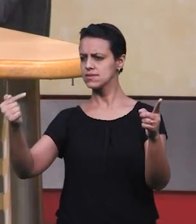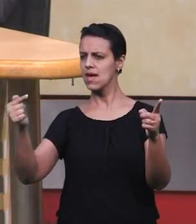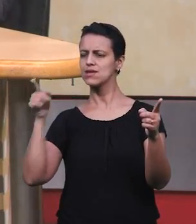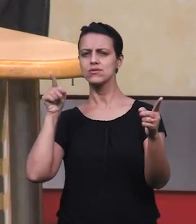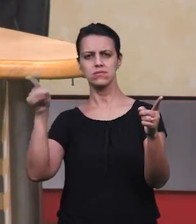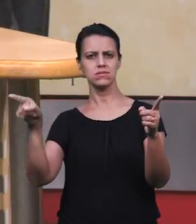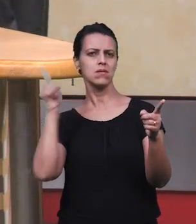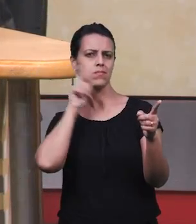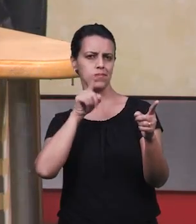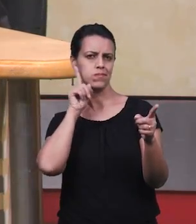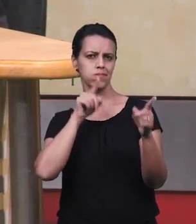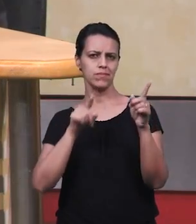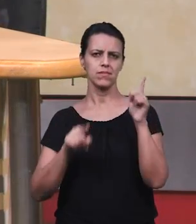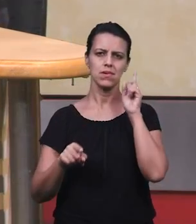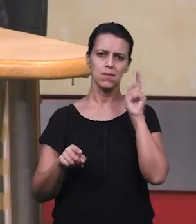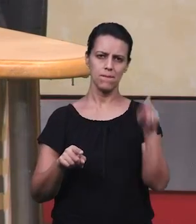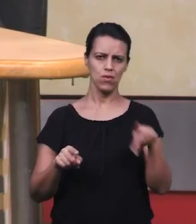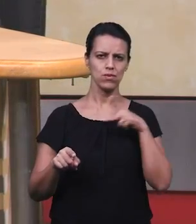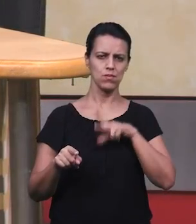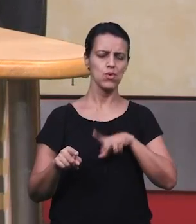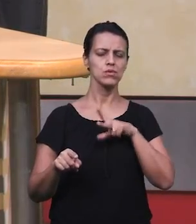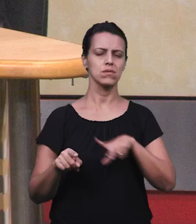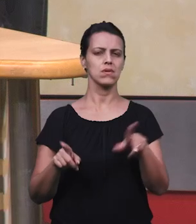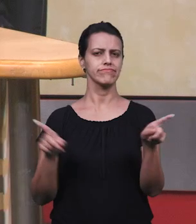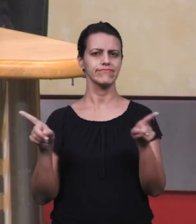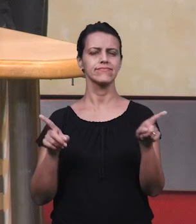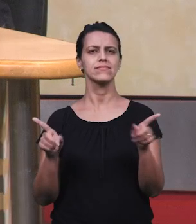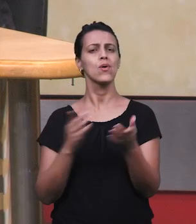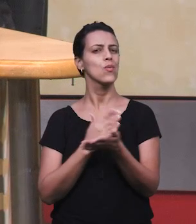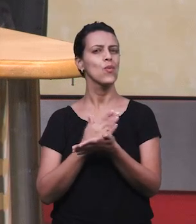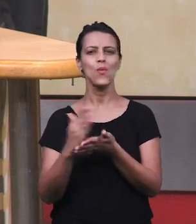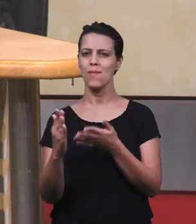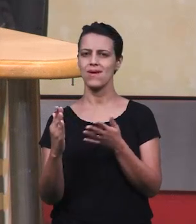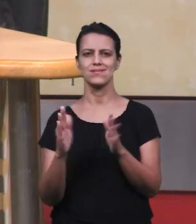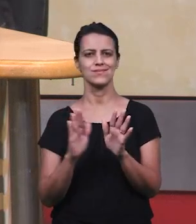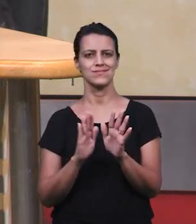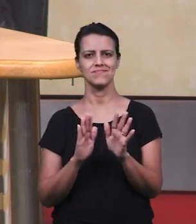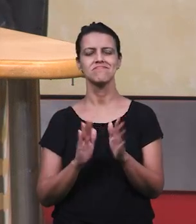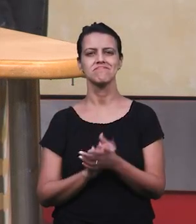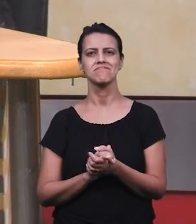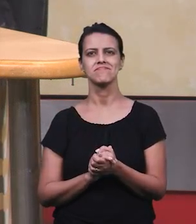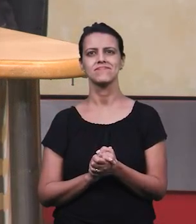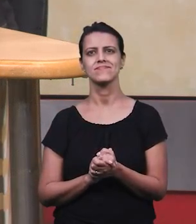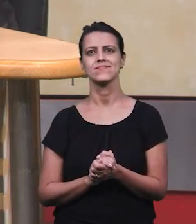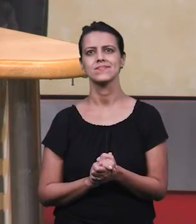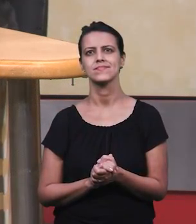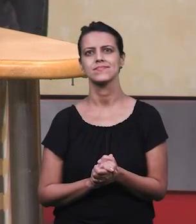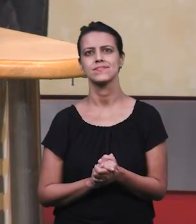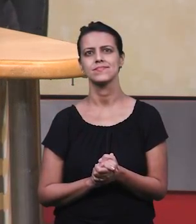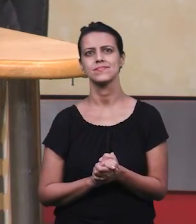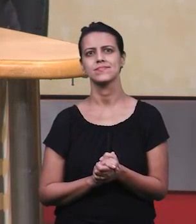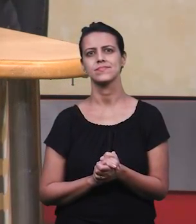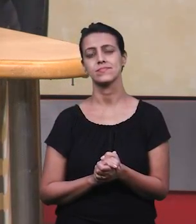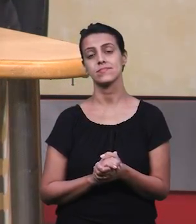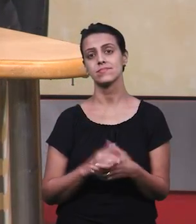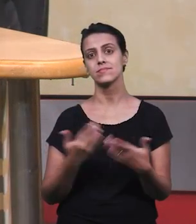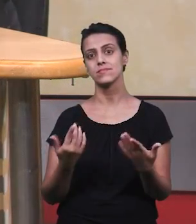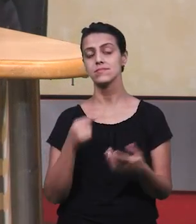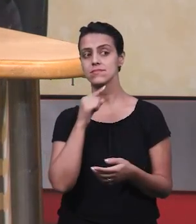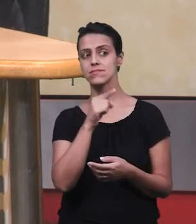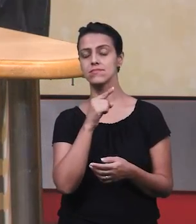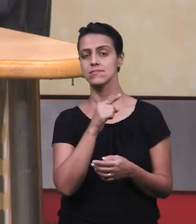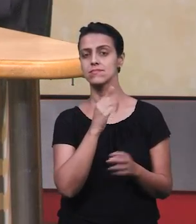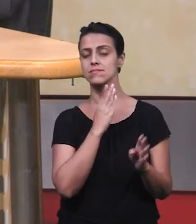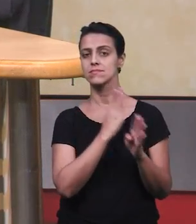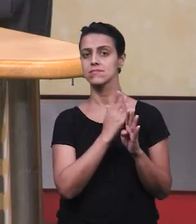tudo. Porque a grande experiência, né, Justo vai falar sobre isso, é o seguinte: quando nós tínhamos Portugal, o